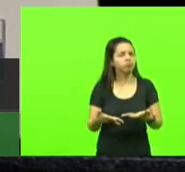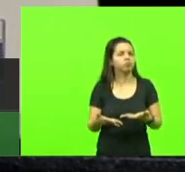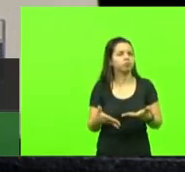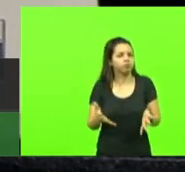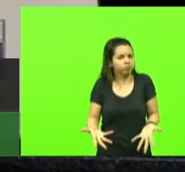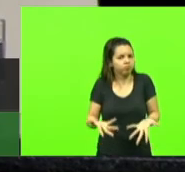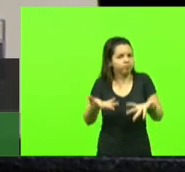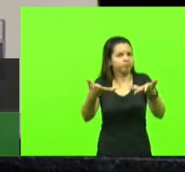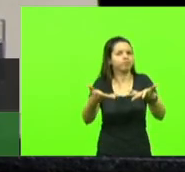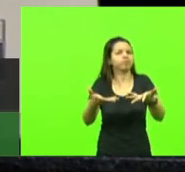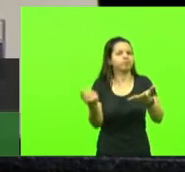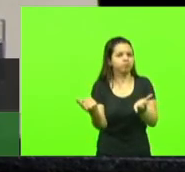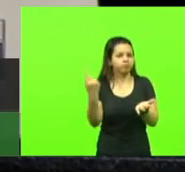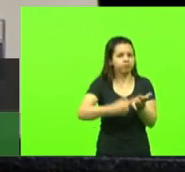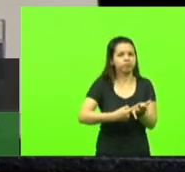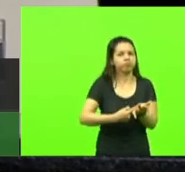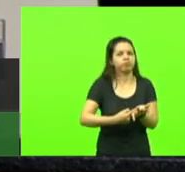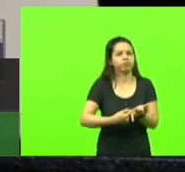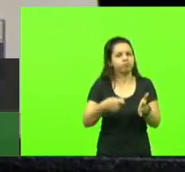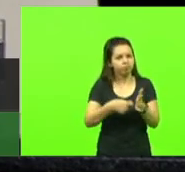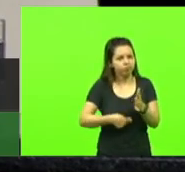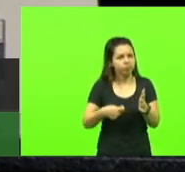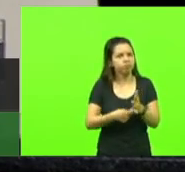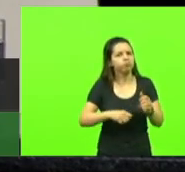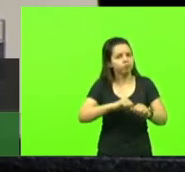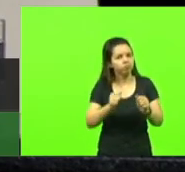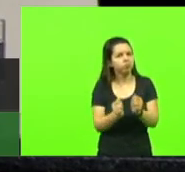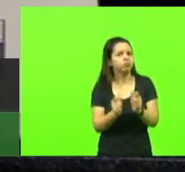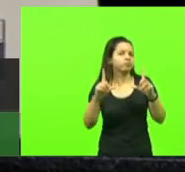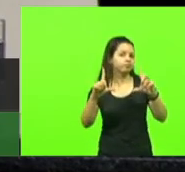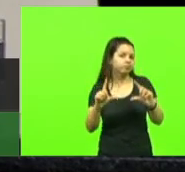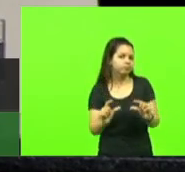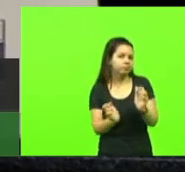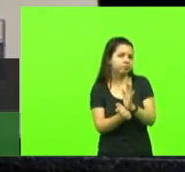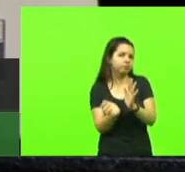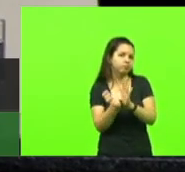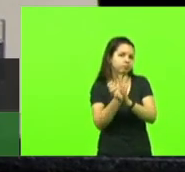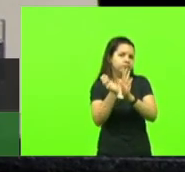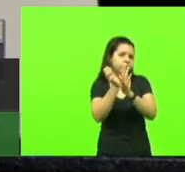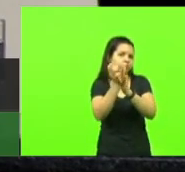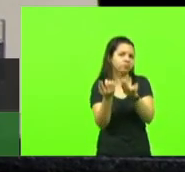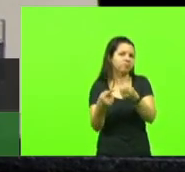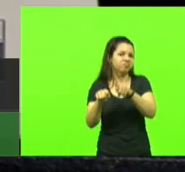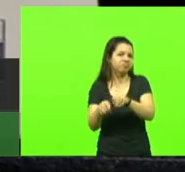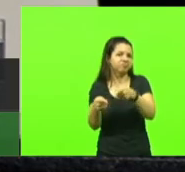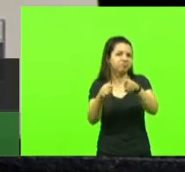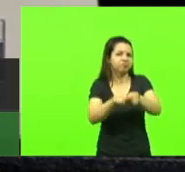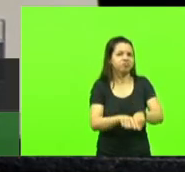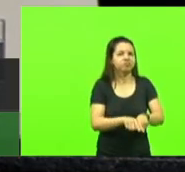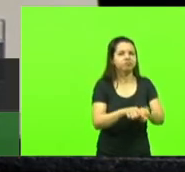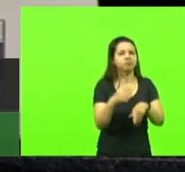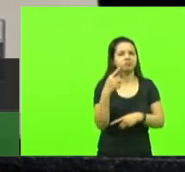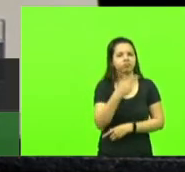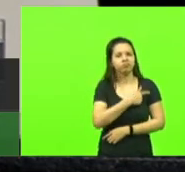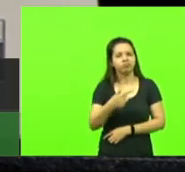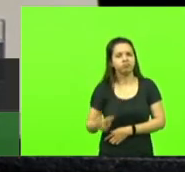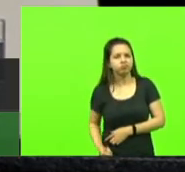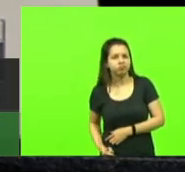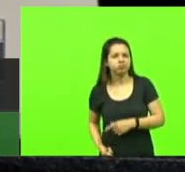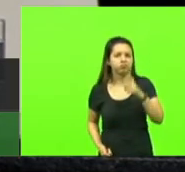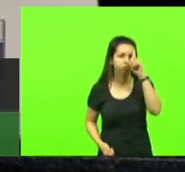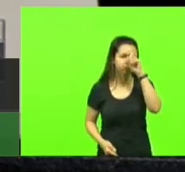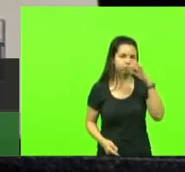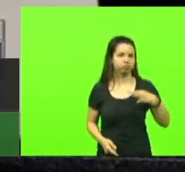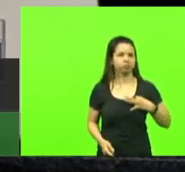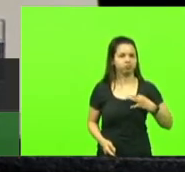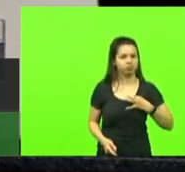enriquece o nosso compromisso de lutarmos junto para diminuir a burocracia de convênios entre governo e hospitais filantrópicos.